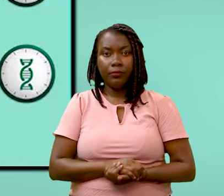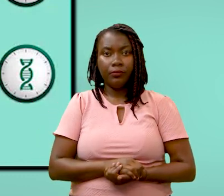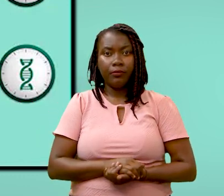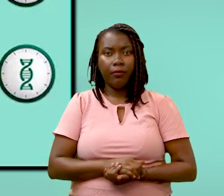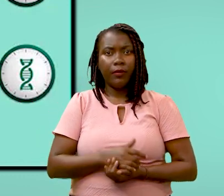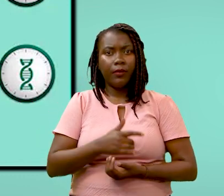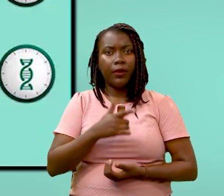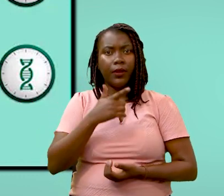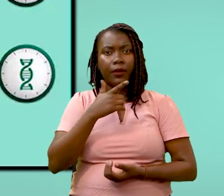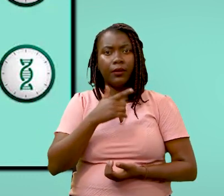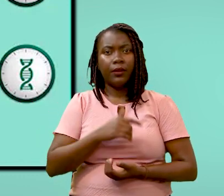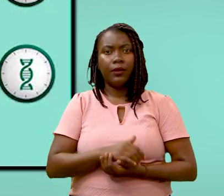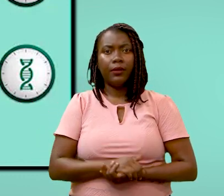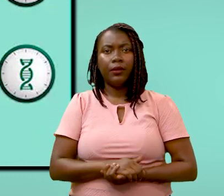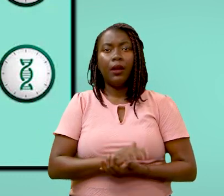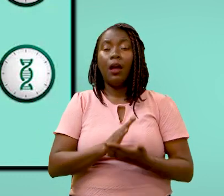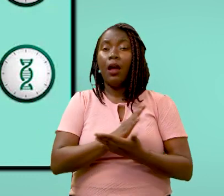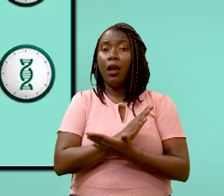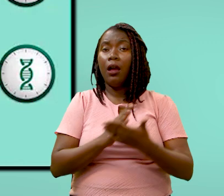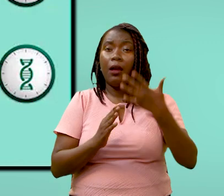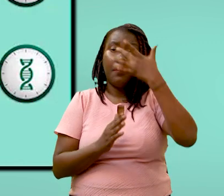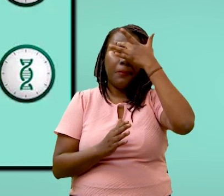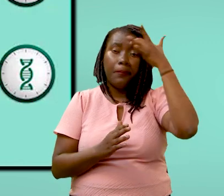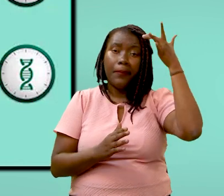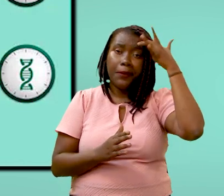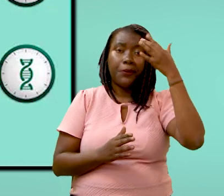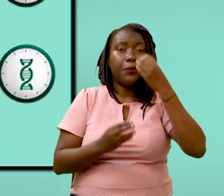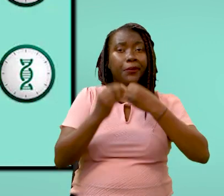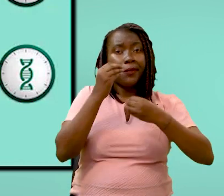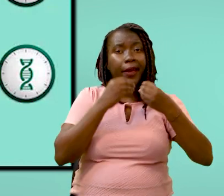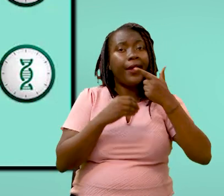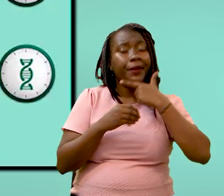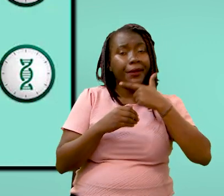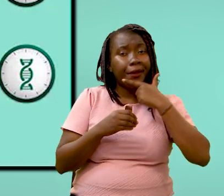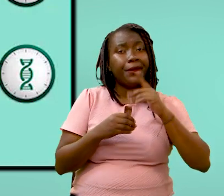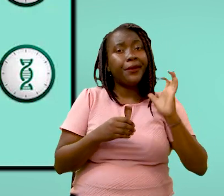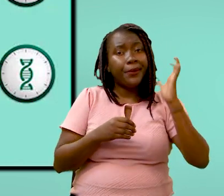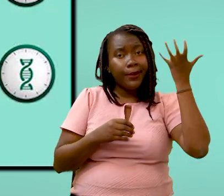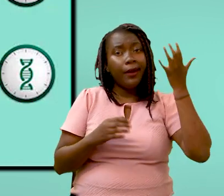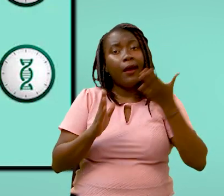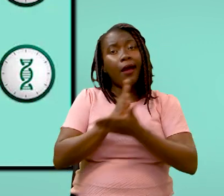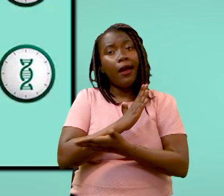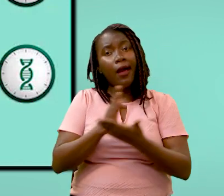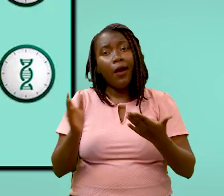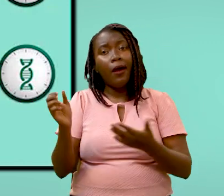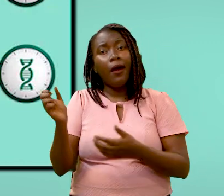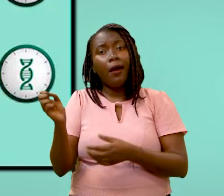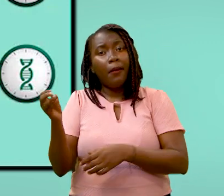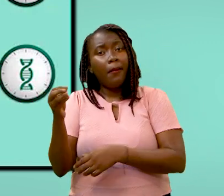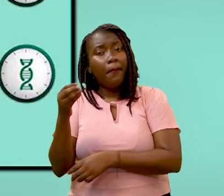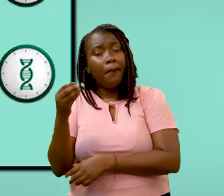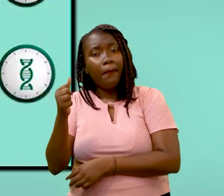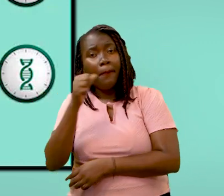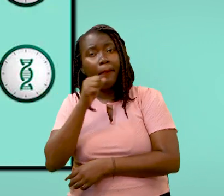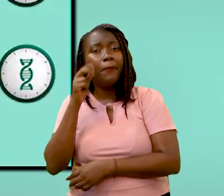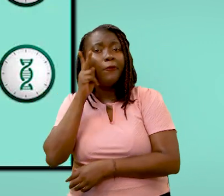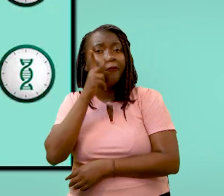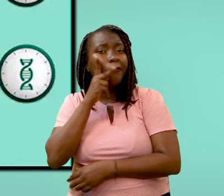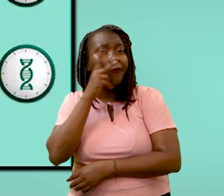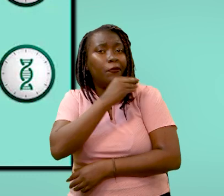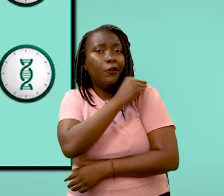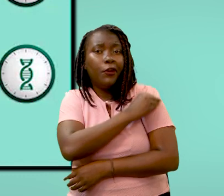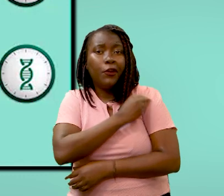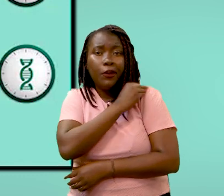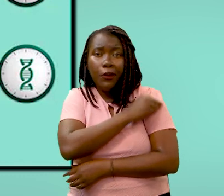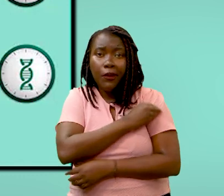queijo, tem dor de cabeça. Outras pessoas têm enxaqueca com bebidas alcoólicas, principalmente vinho tinto. Então, muitas